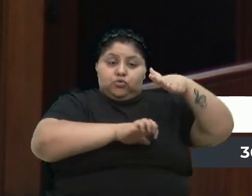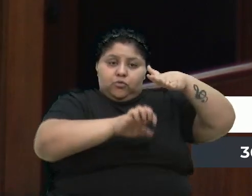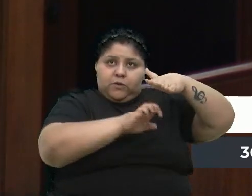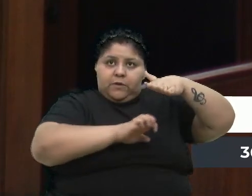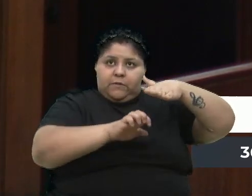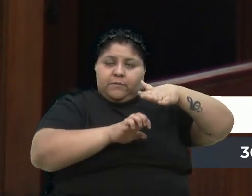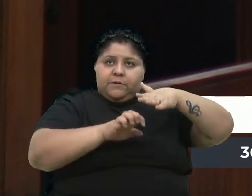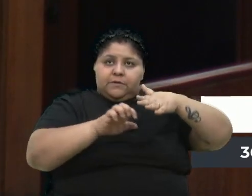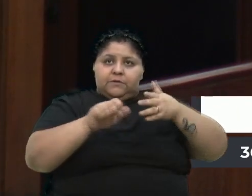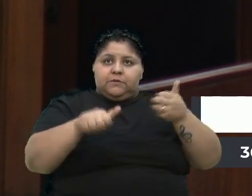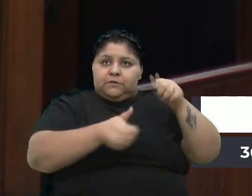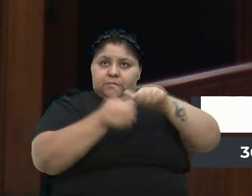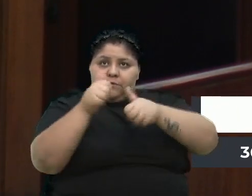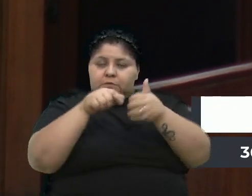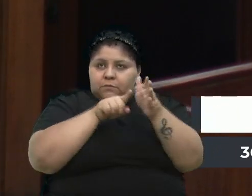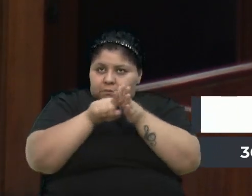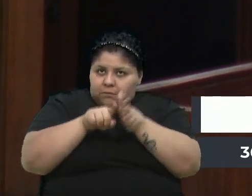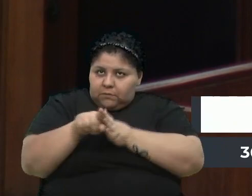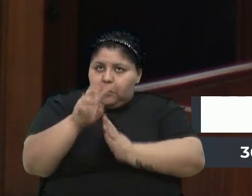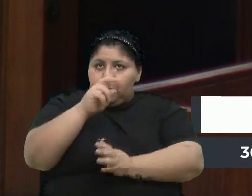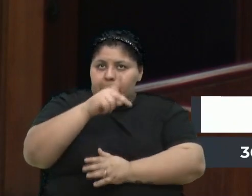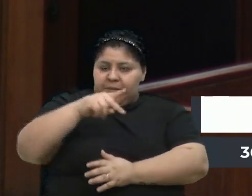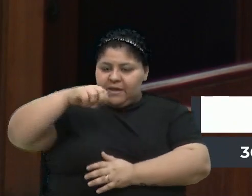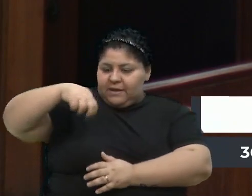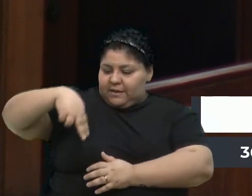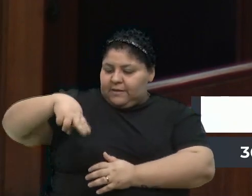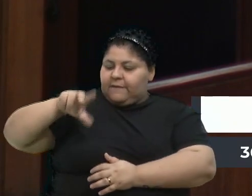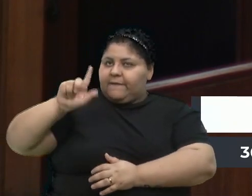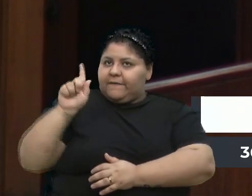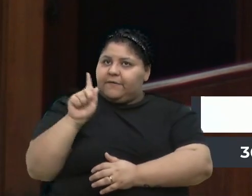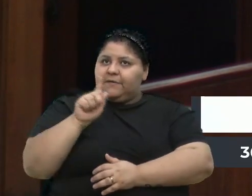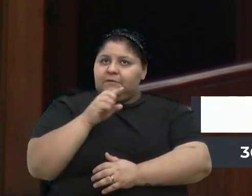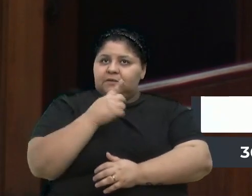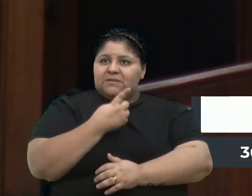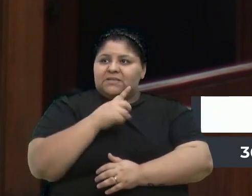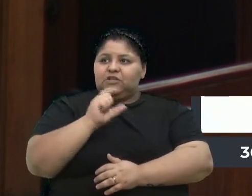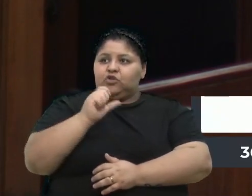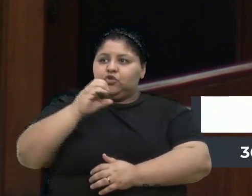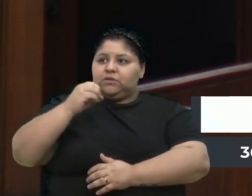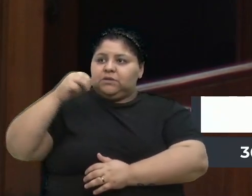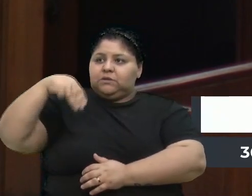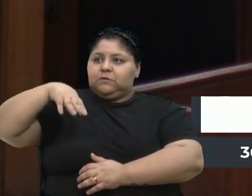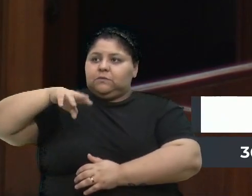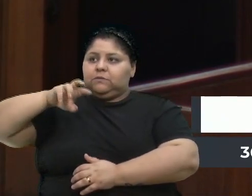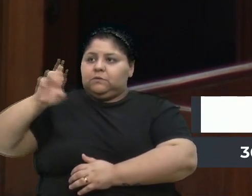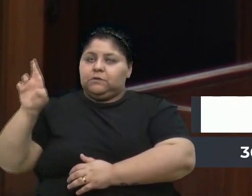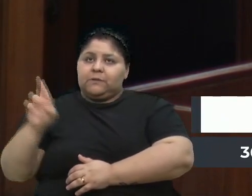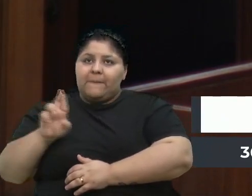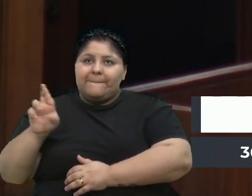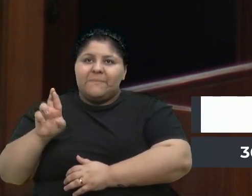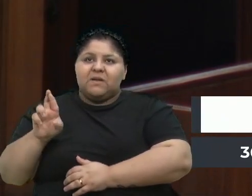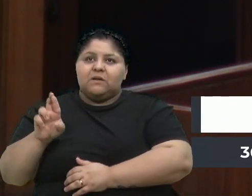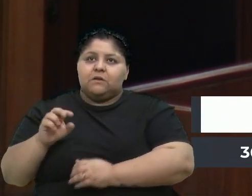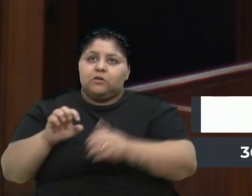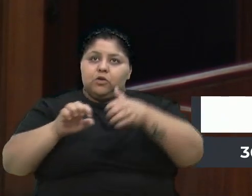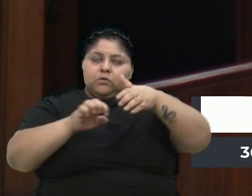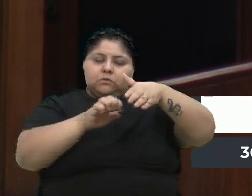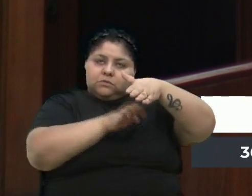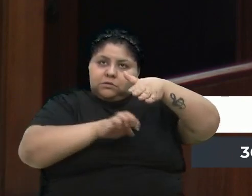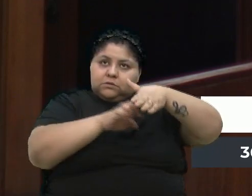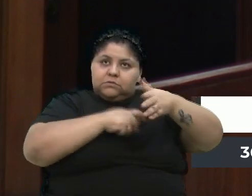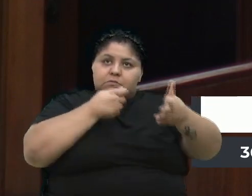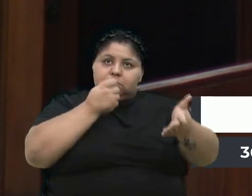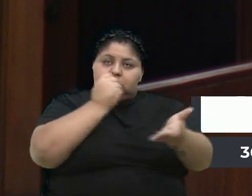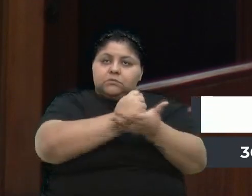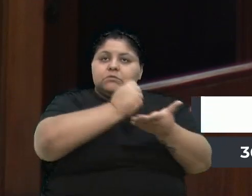Dr. Gravina, KPMG, 180 mil nessa empresa, foi contratada, segundo